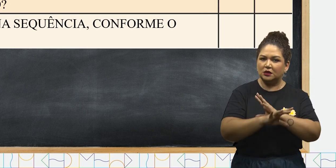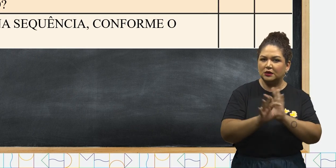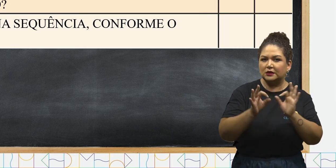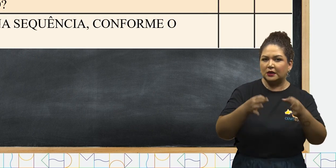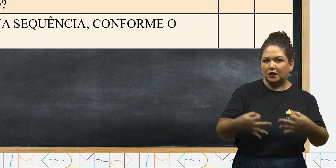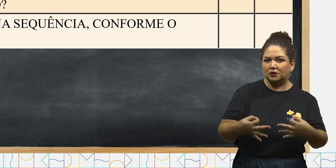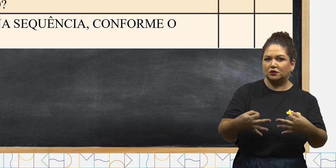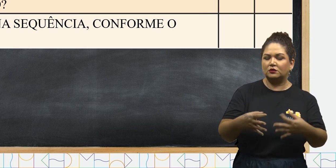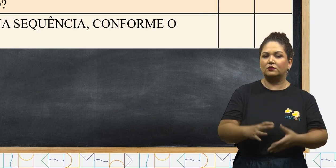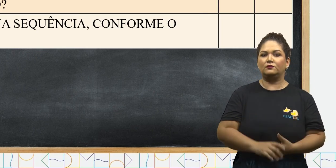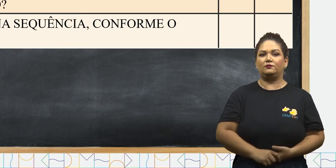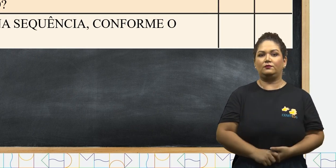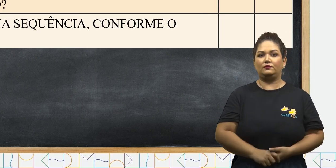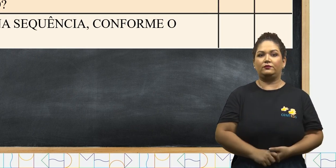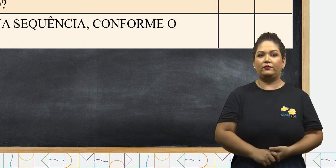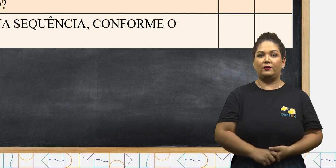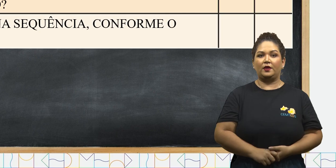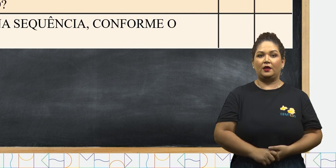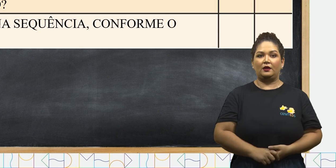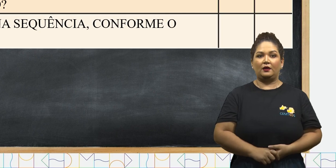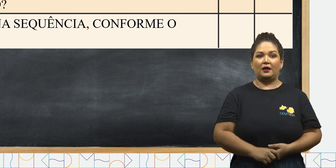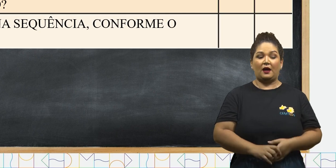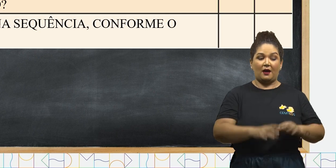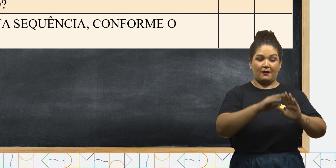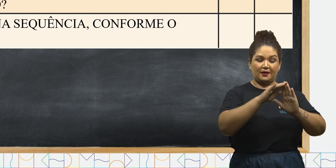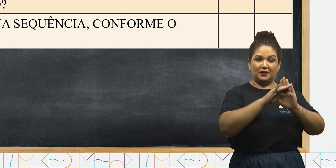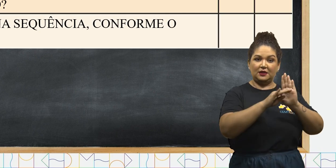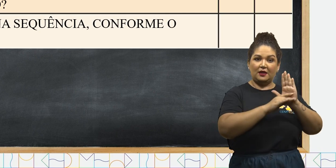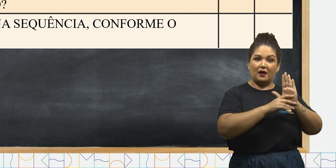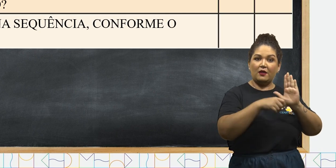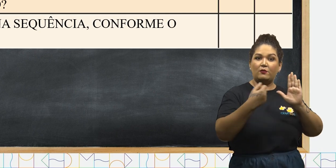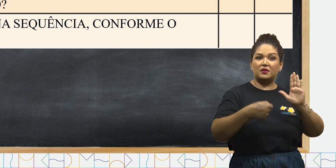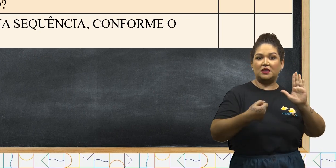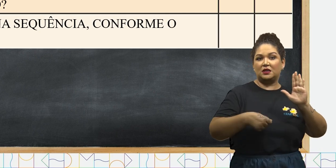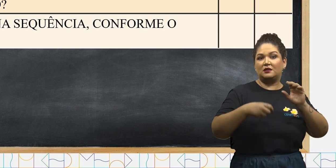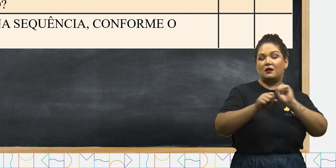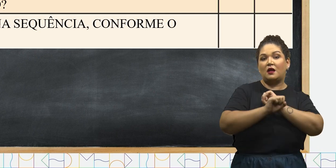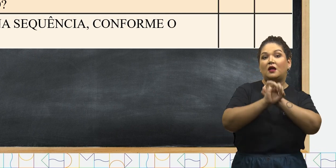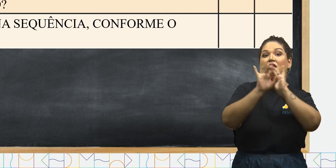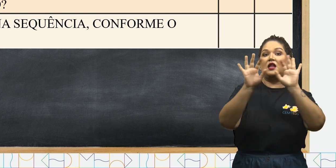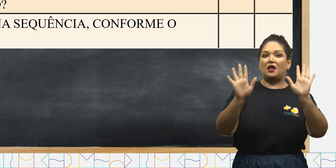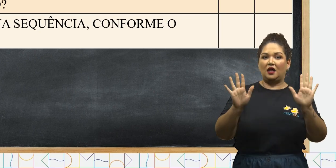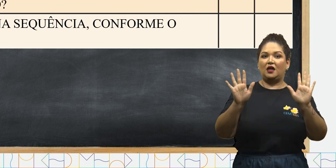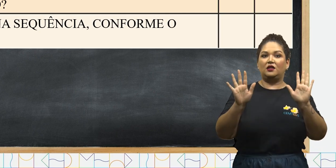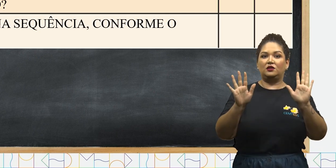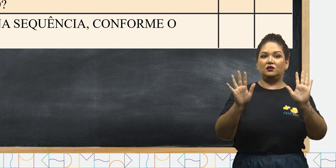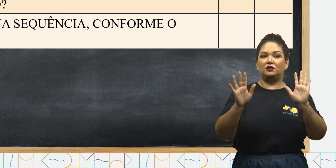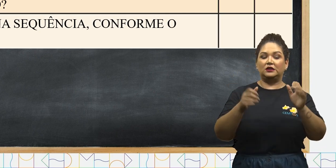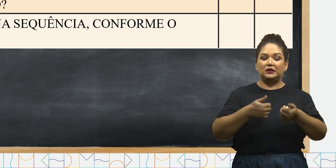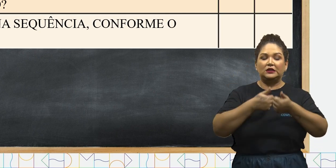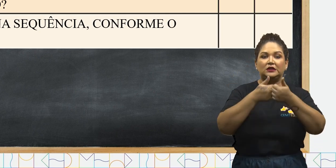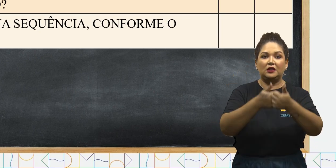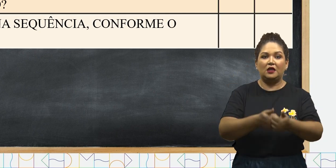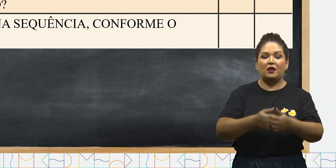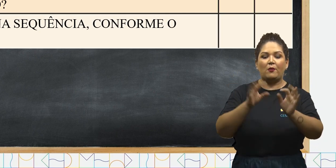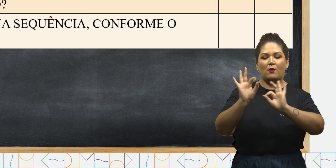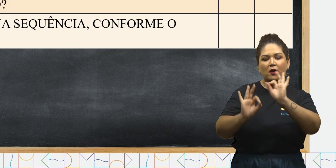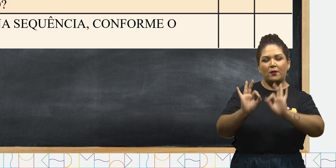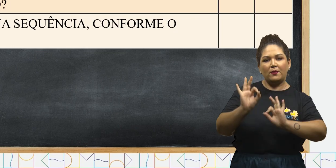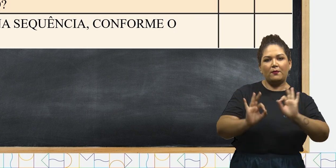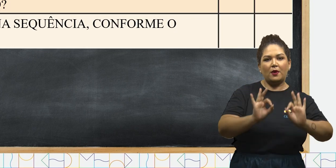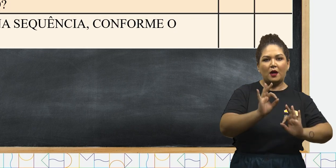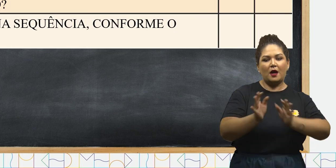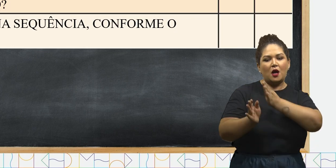da receita precisa estar claro para nós. Isso se chama ordem do que precisa ser